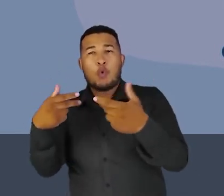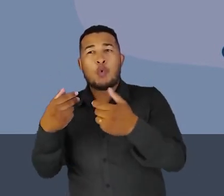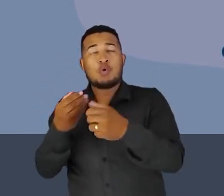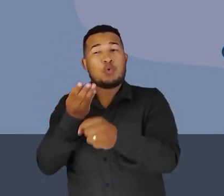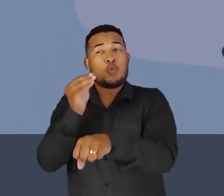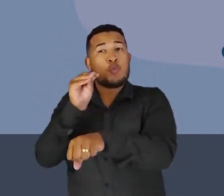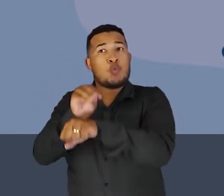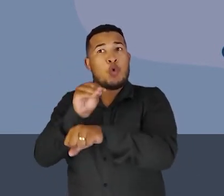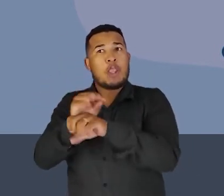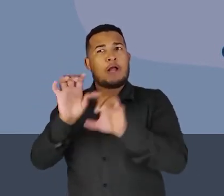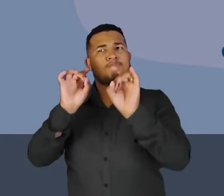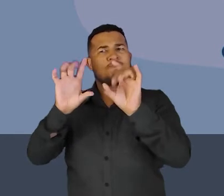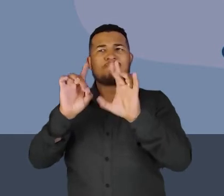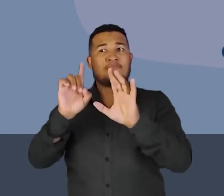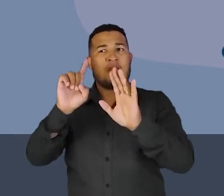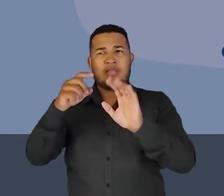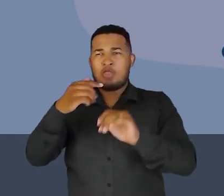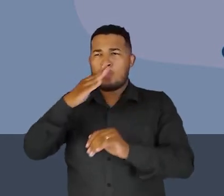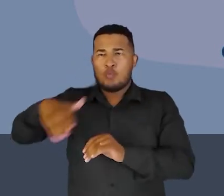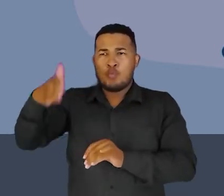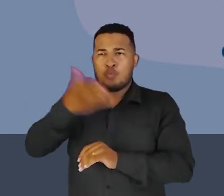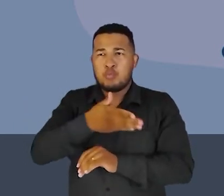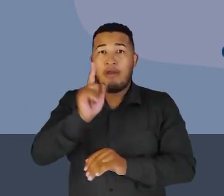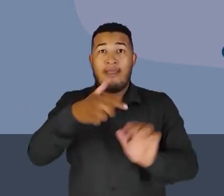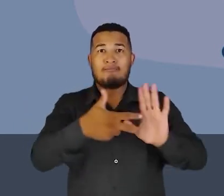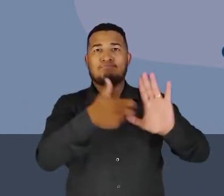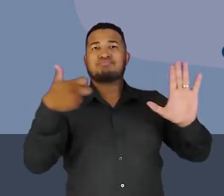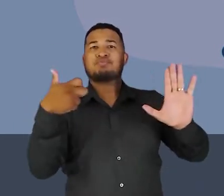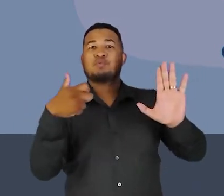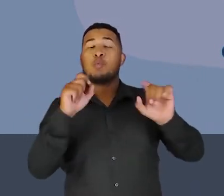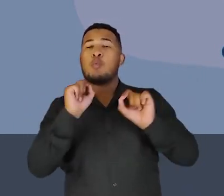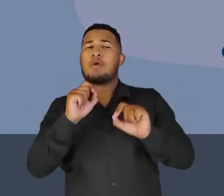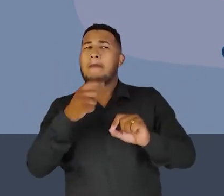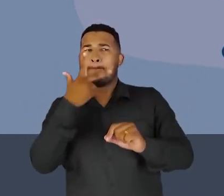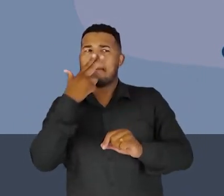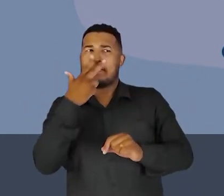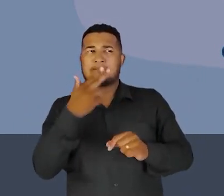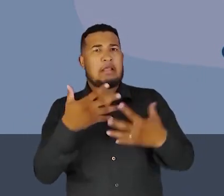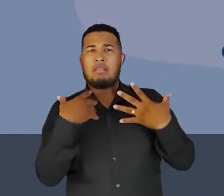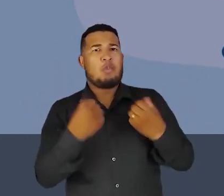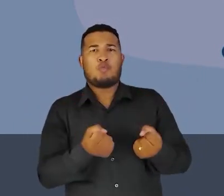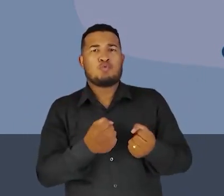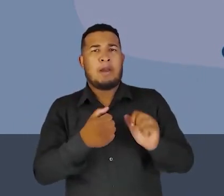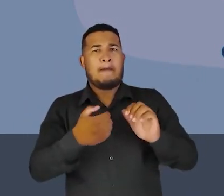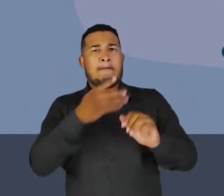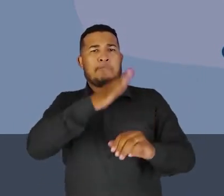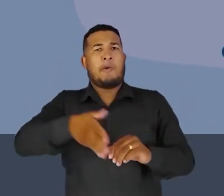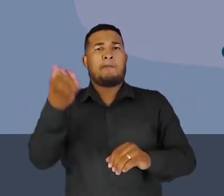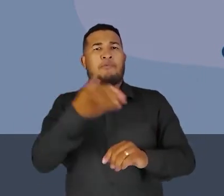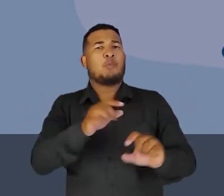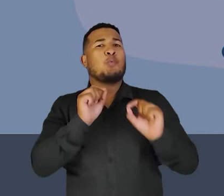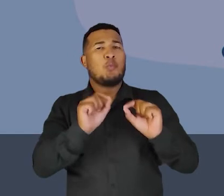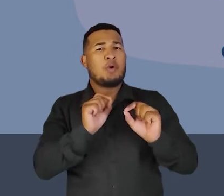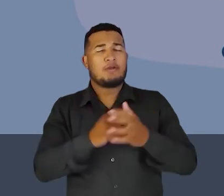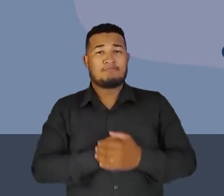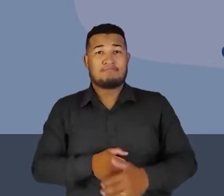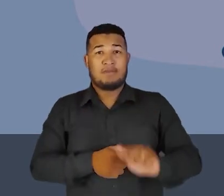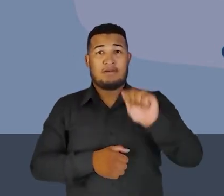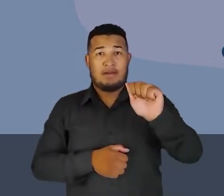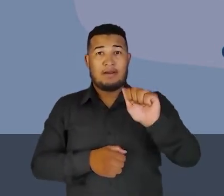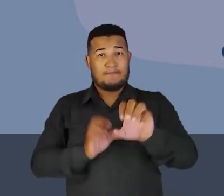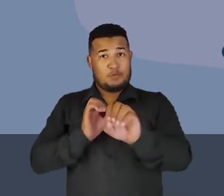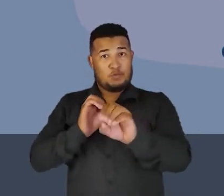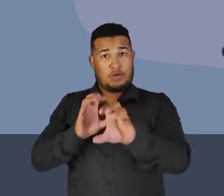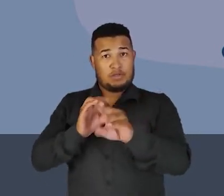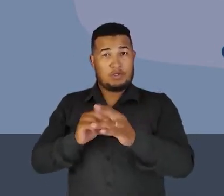crime. O que está sendo negado à senhora? Letra A, a educação.